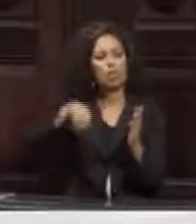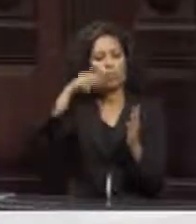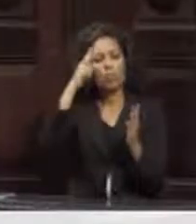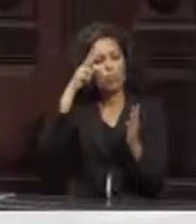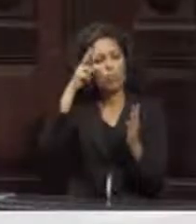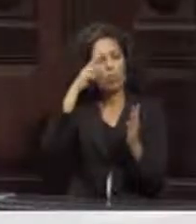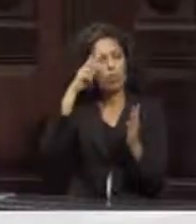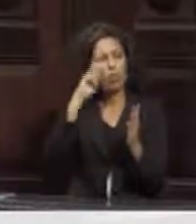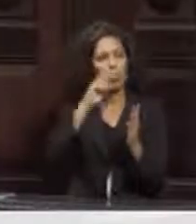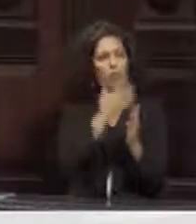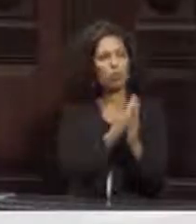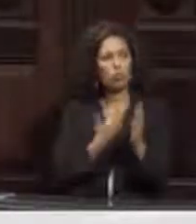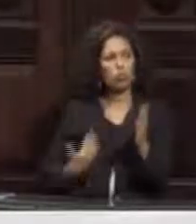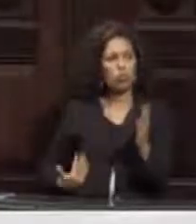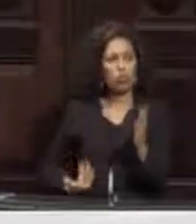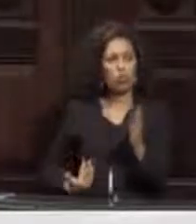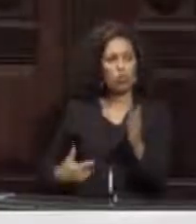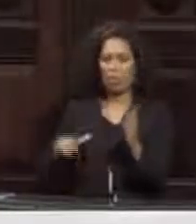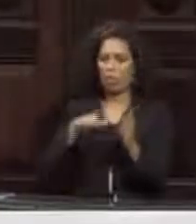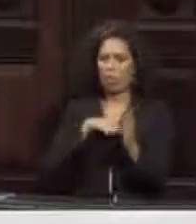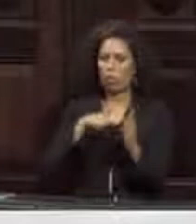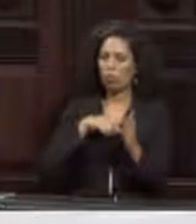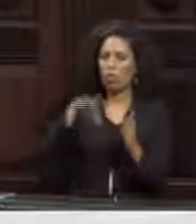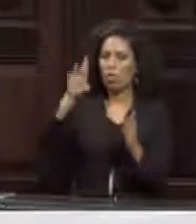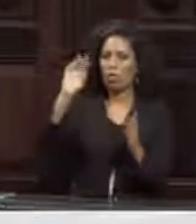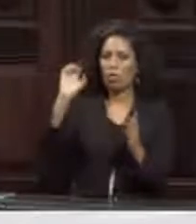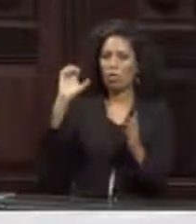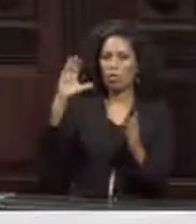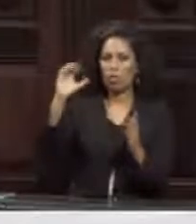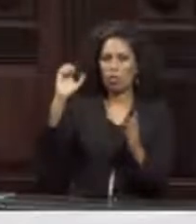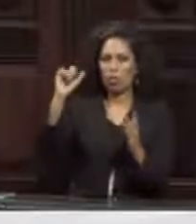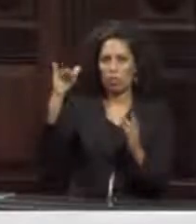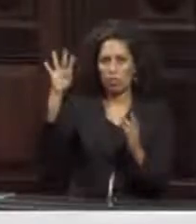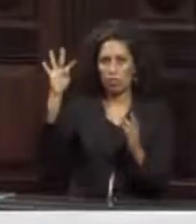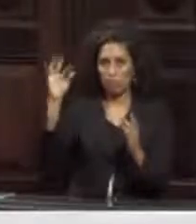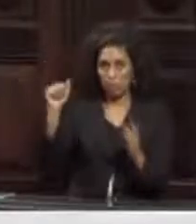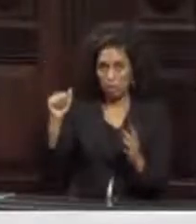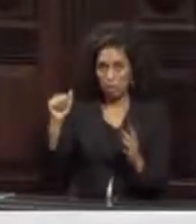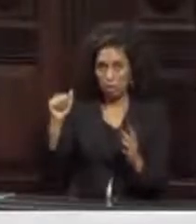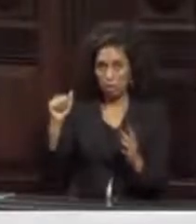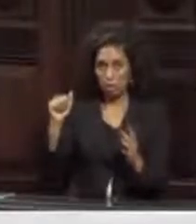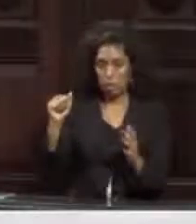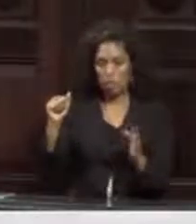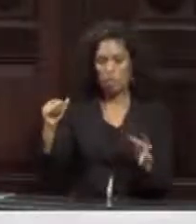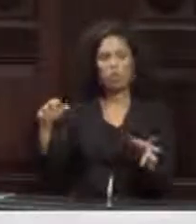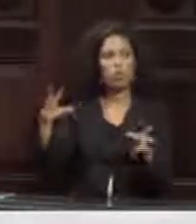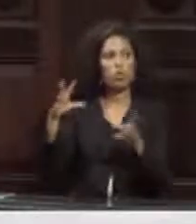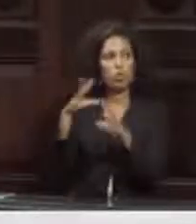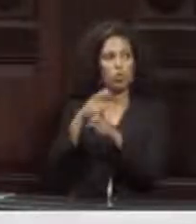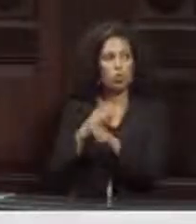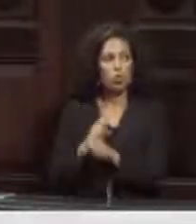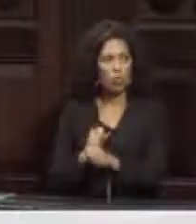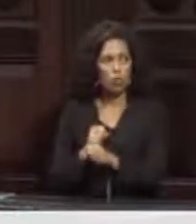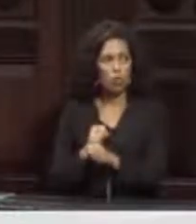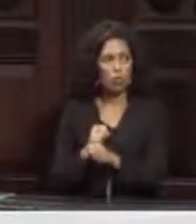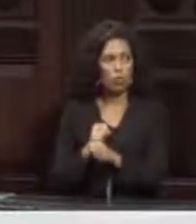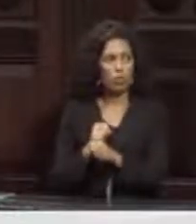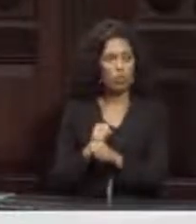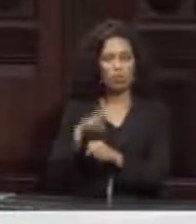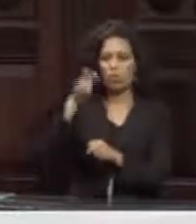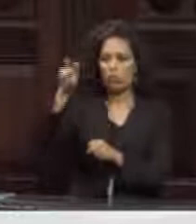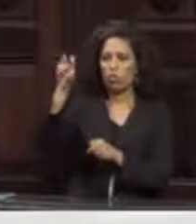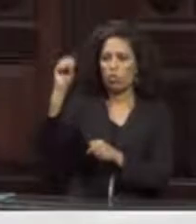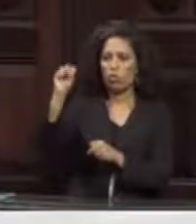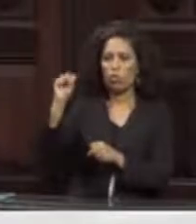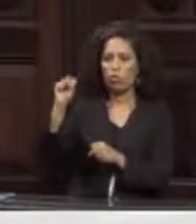o governo tem como receita corrente líquida o total de arrecadação de 58